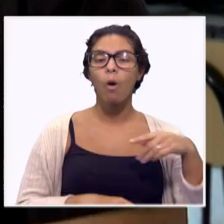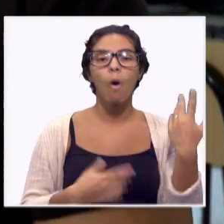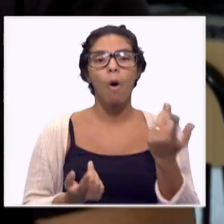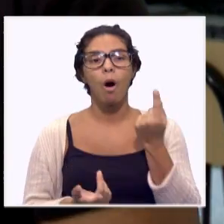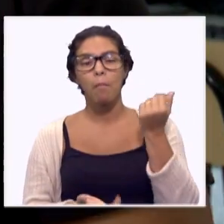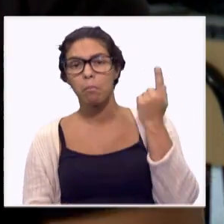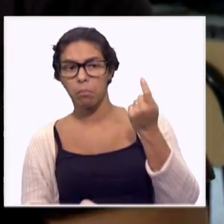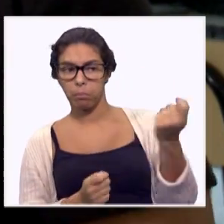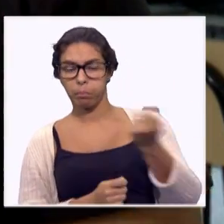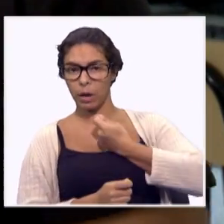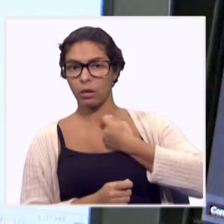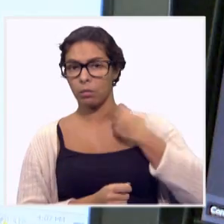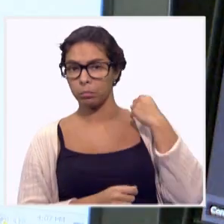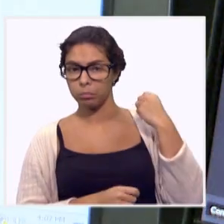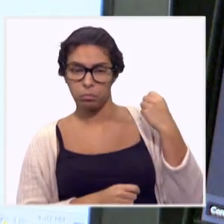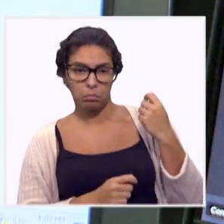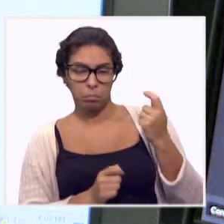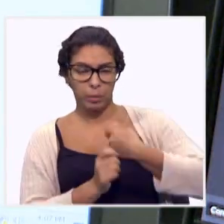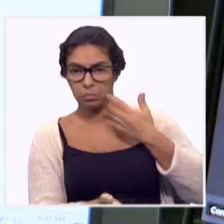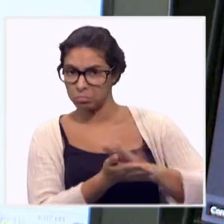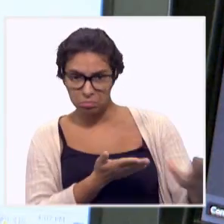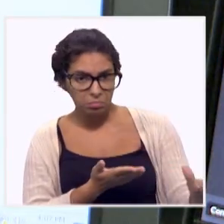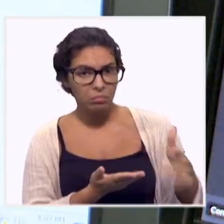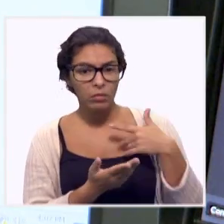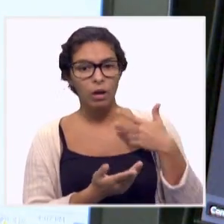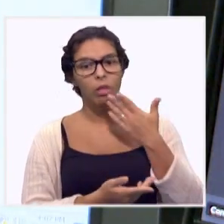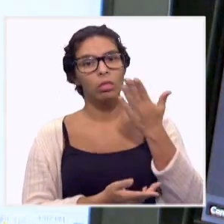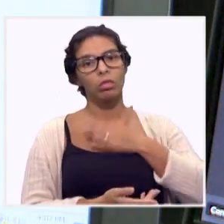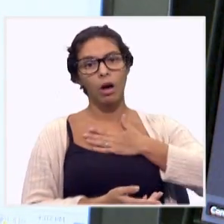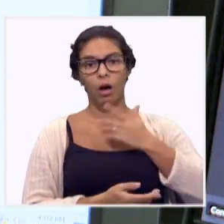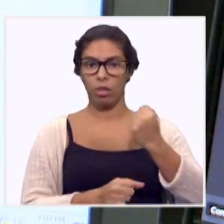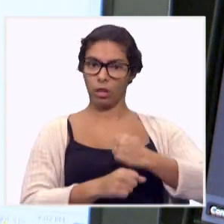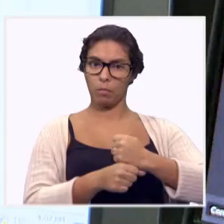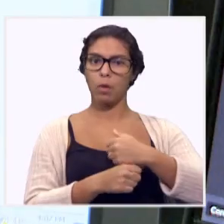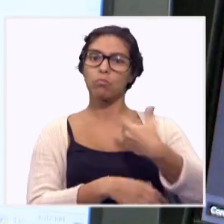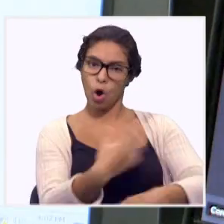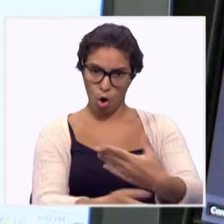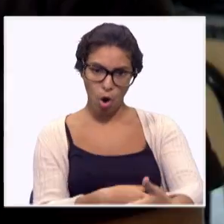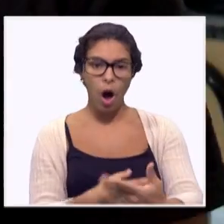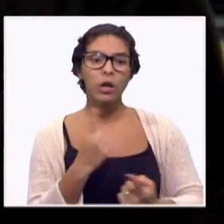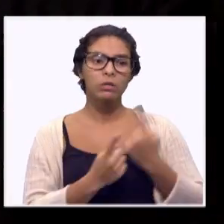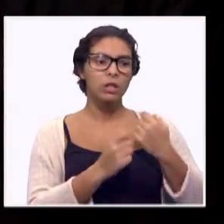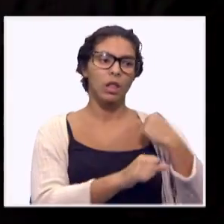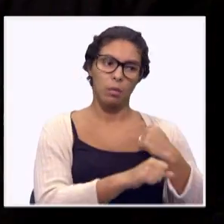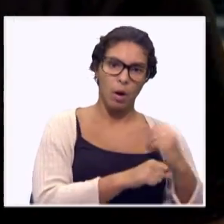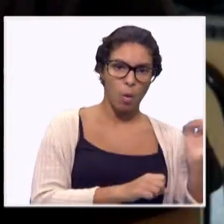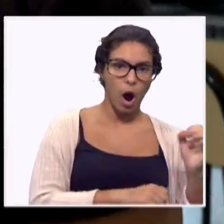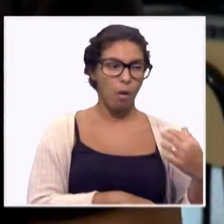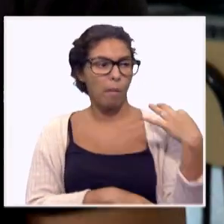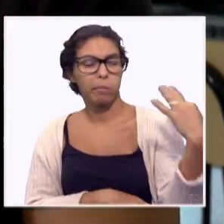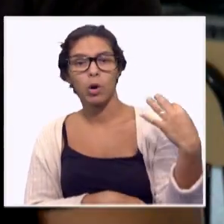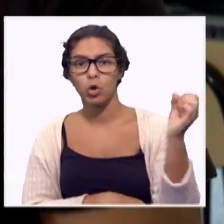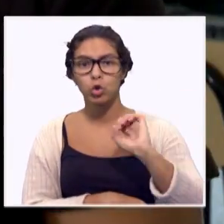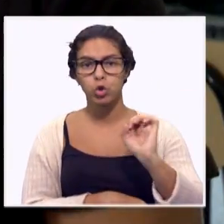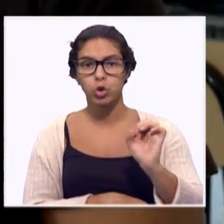conseguires começar a gerar uma cadeia de contactos que te consigam facilitar o trabalho. Há certos momentos em que não há trabalho, ou que não aparece,